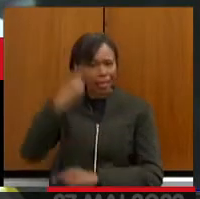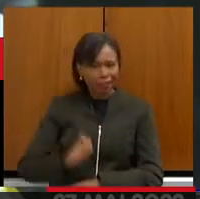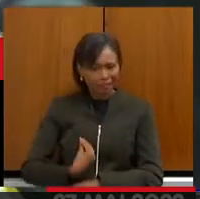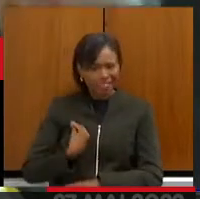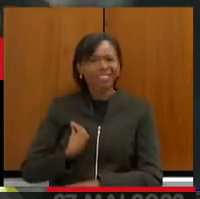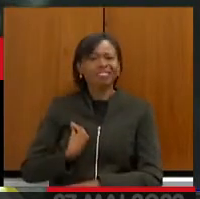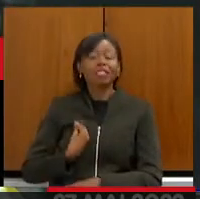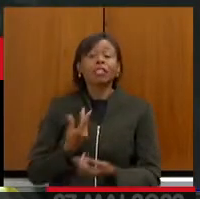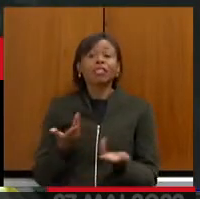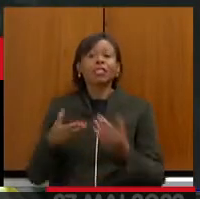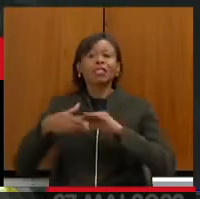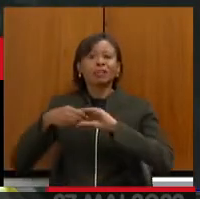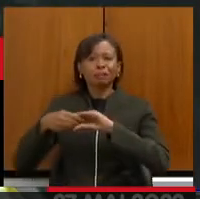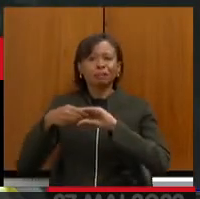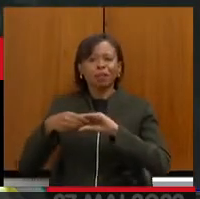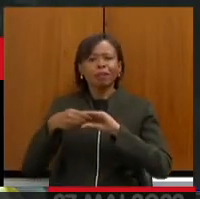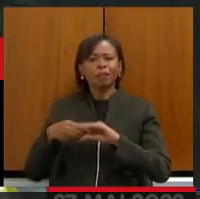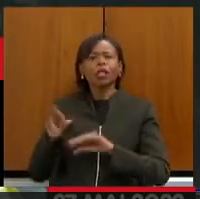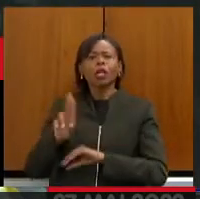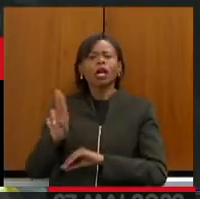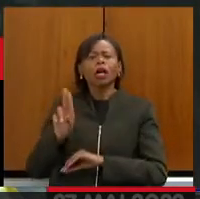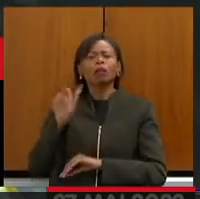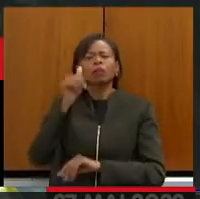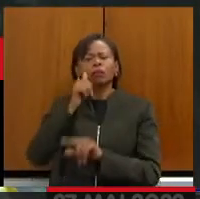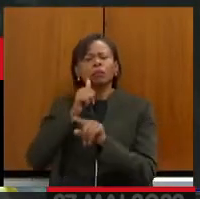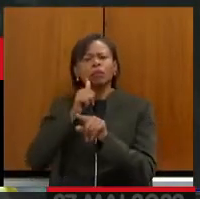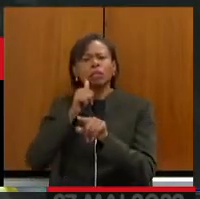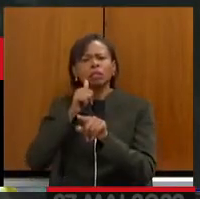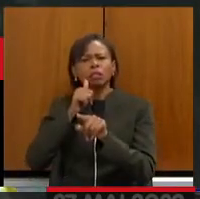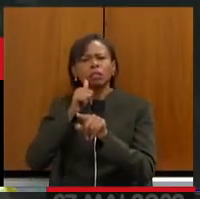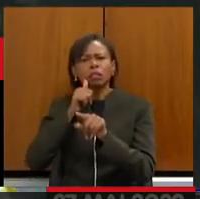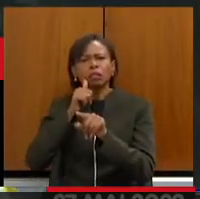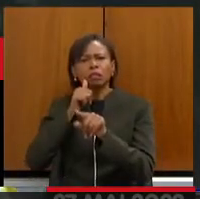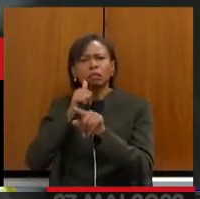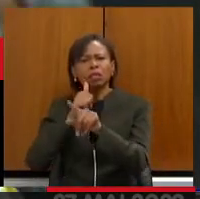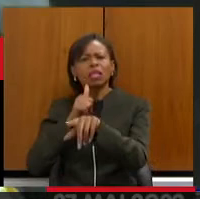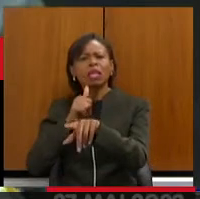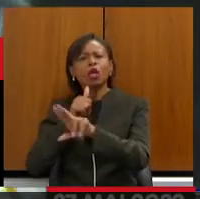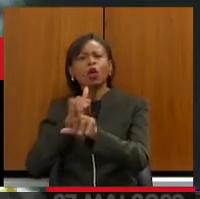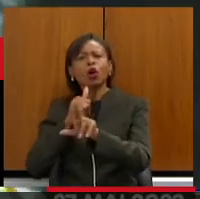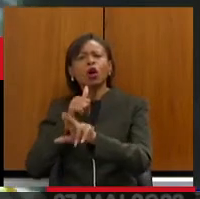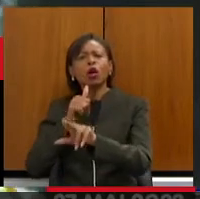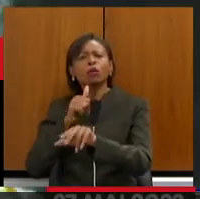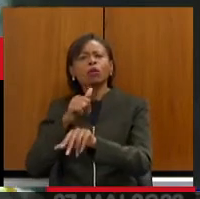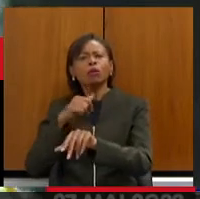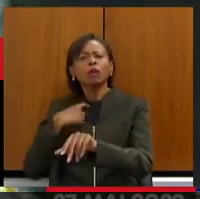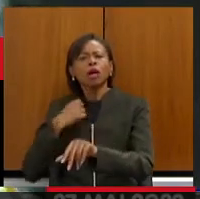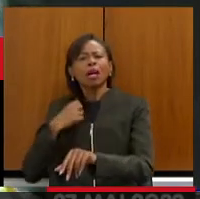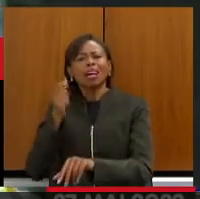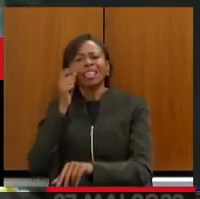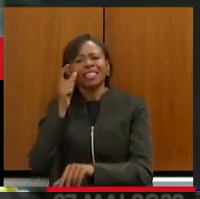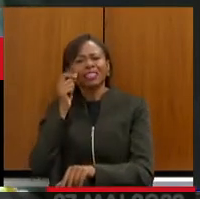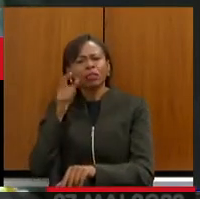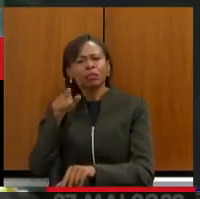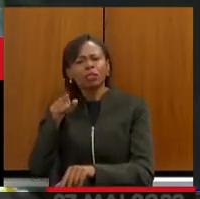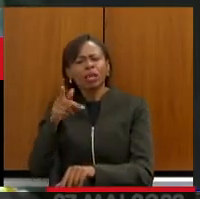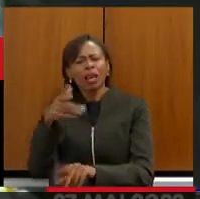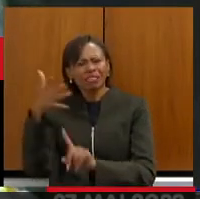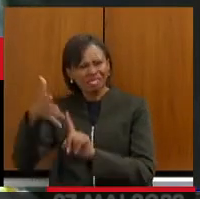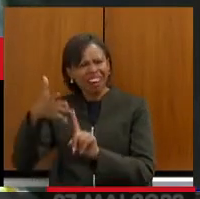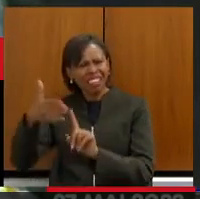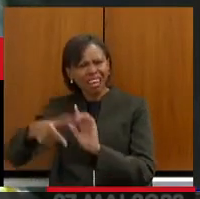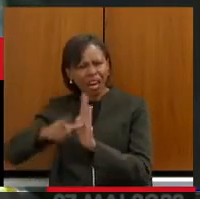as meninas ali eu esqueci o e você você é de azul aí mexeu muito comigo a sua